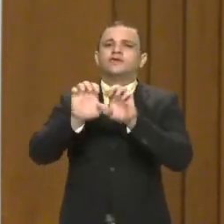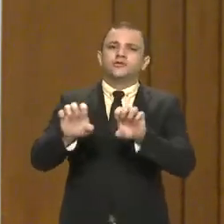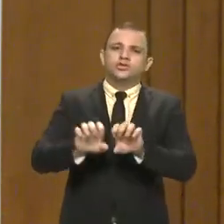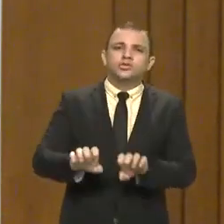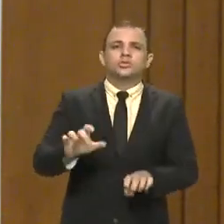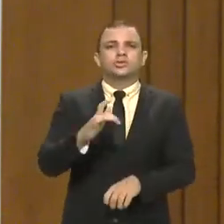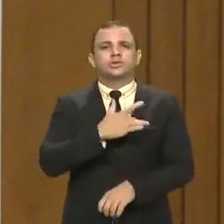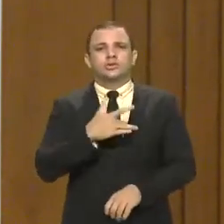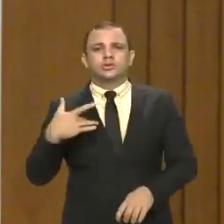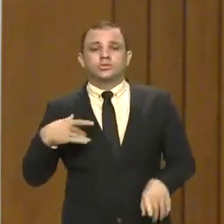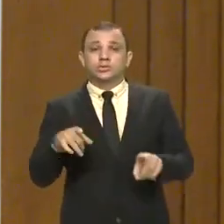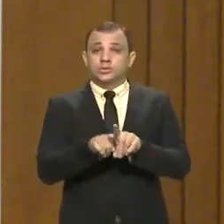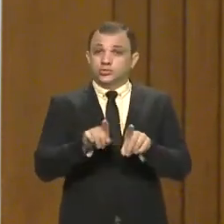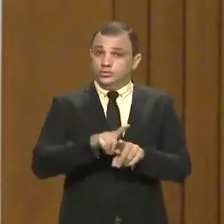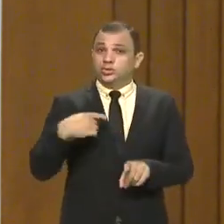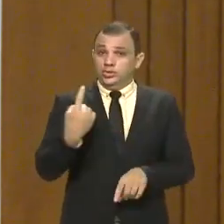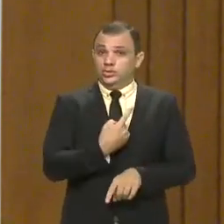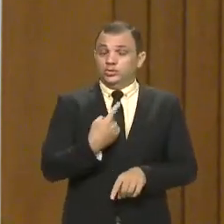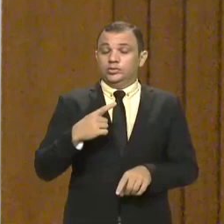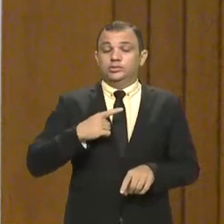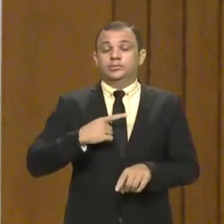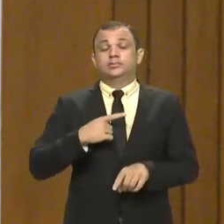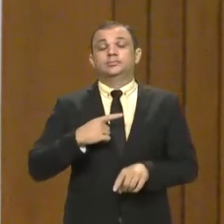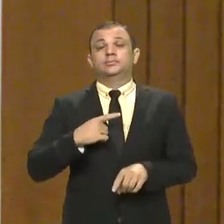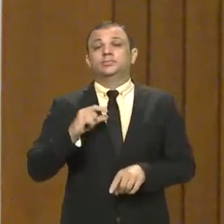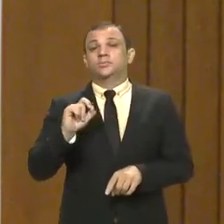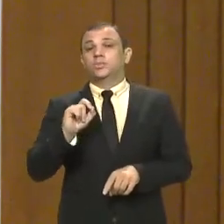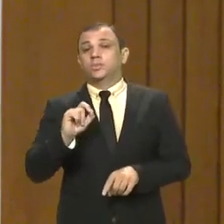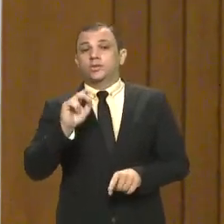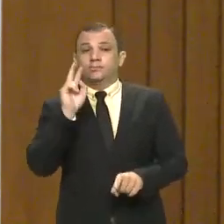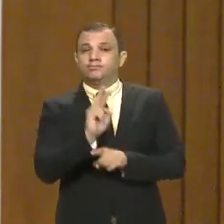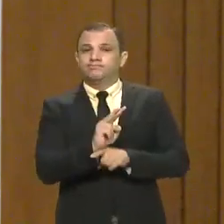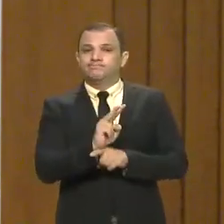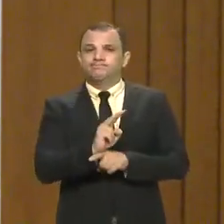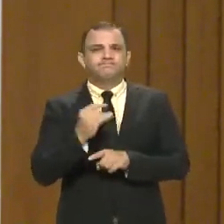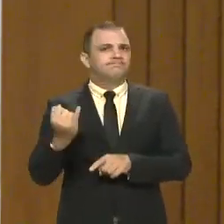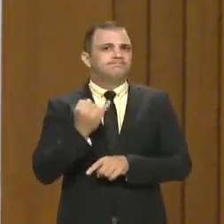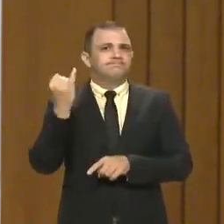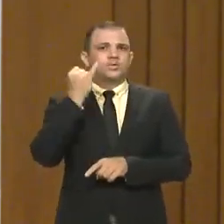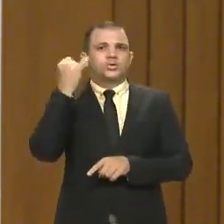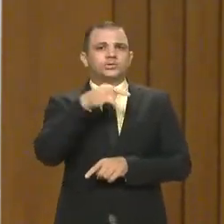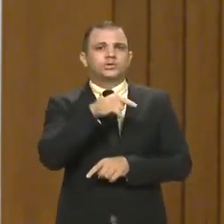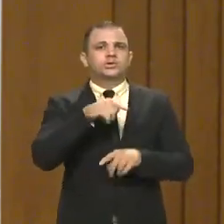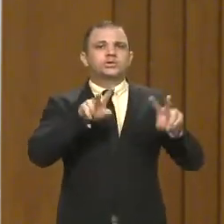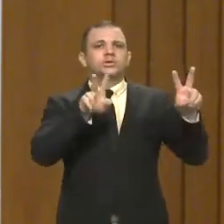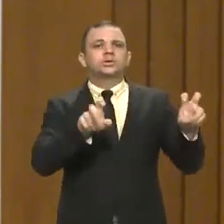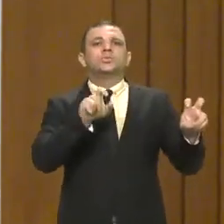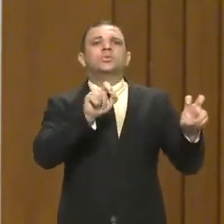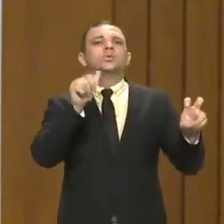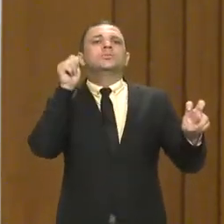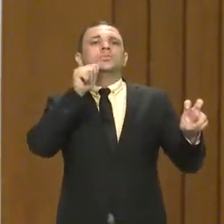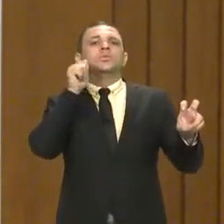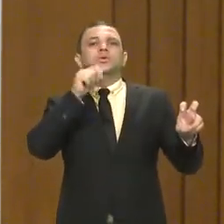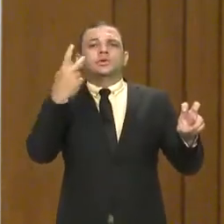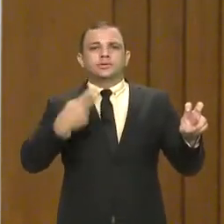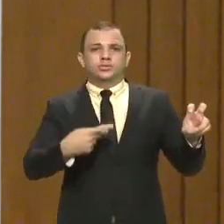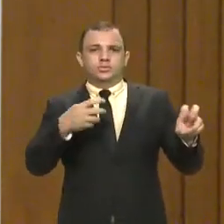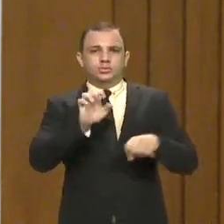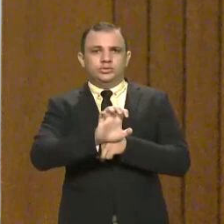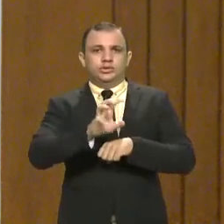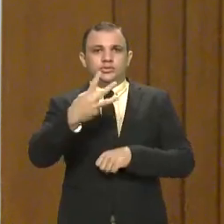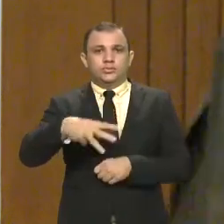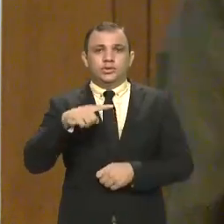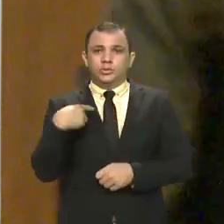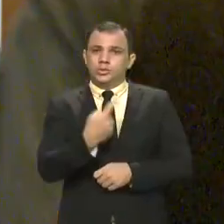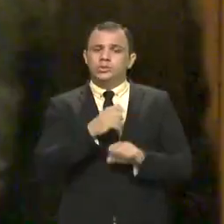temos defendido uma importante bandeira, meus amigos, que é a bandeira das mulheres maranhenses. Temos lutado por mais direitos